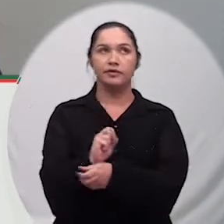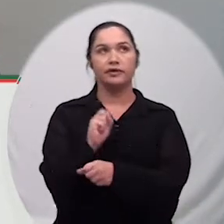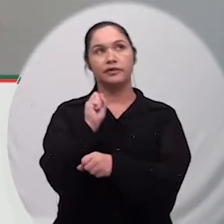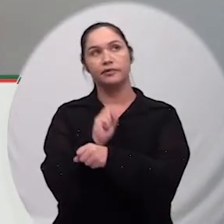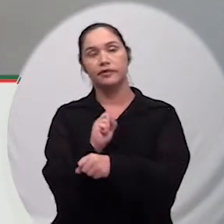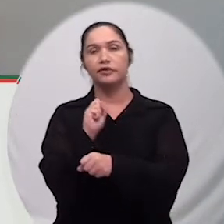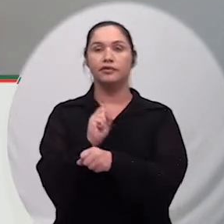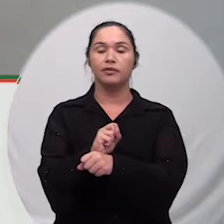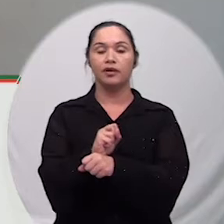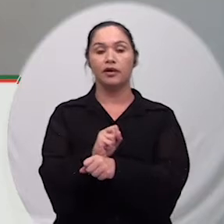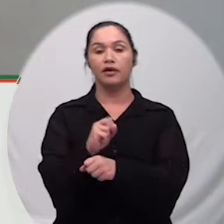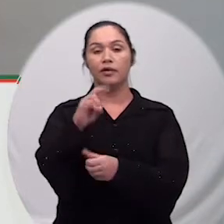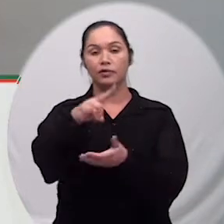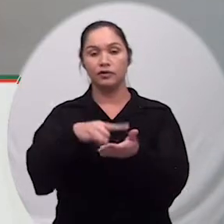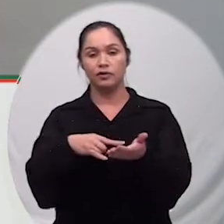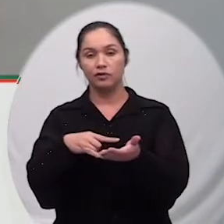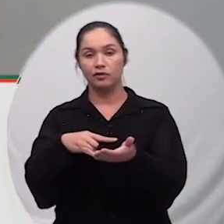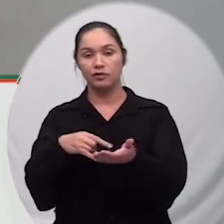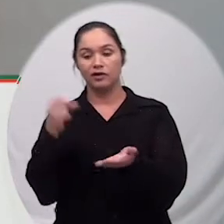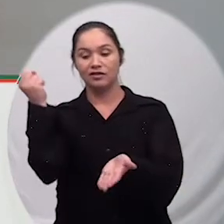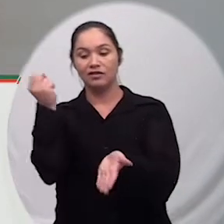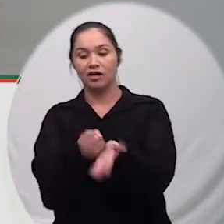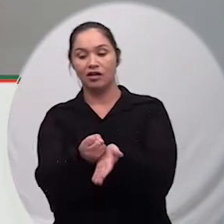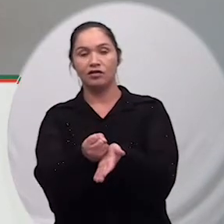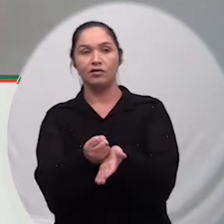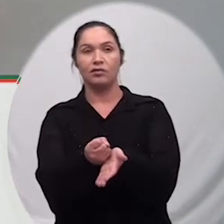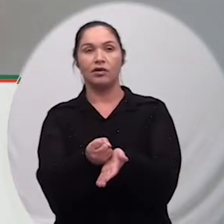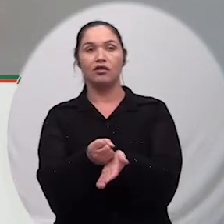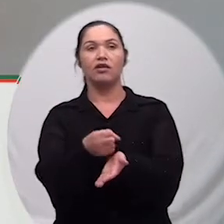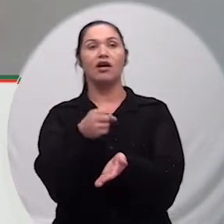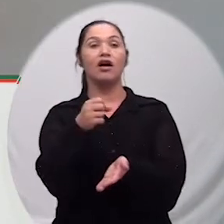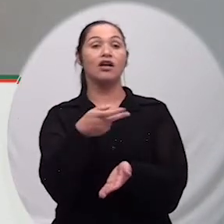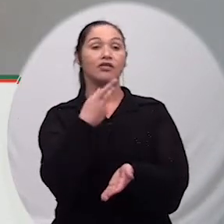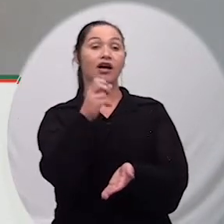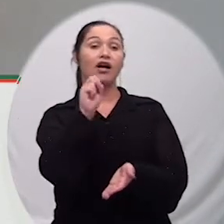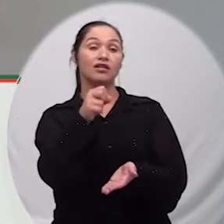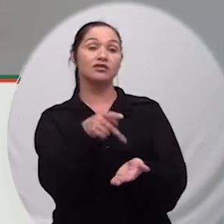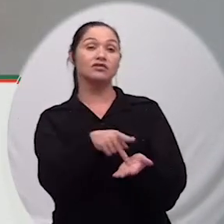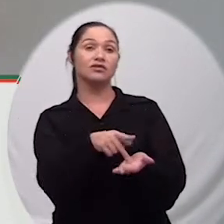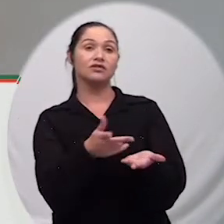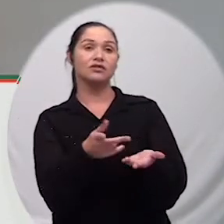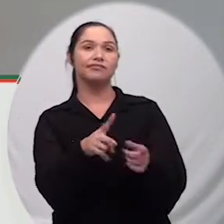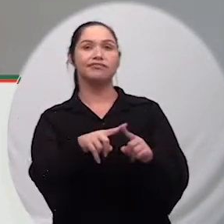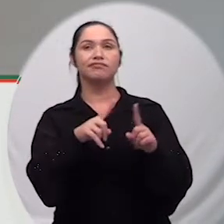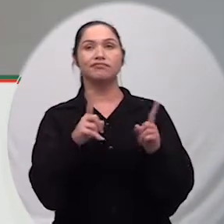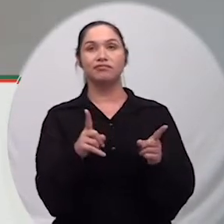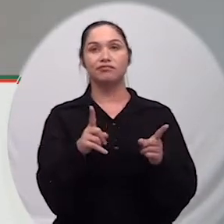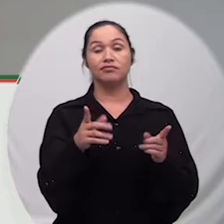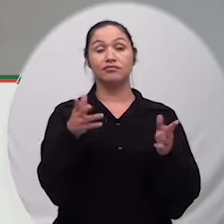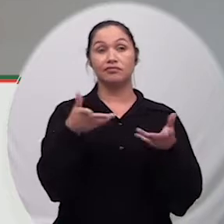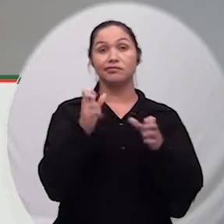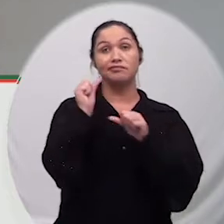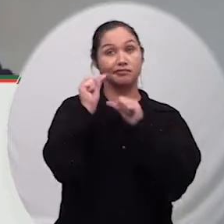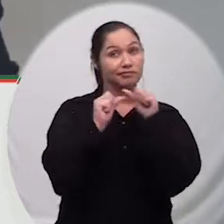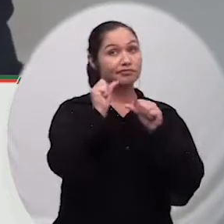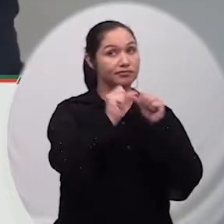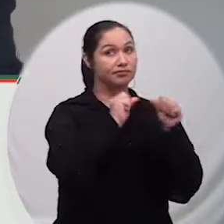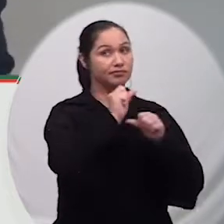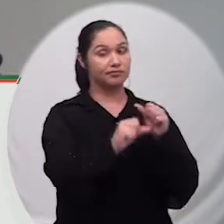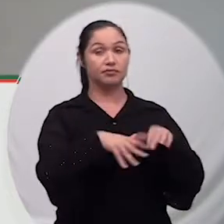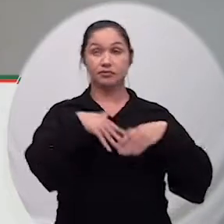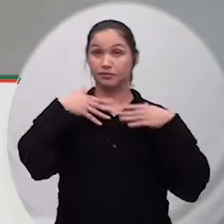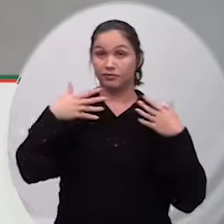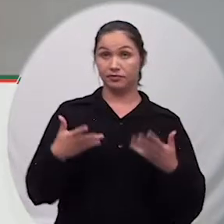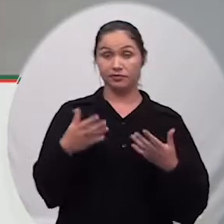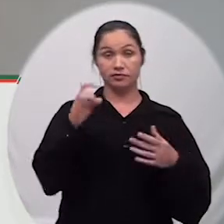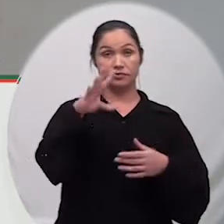para autenticar, né? Só para ali olhar para você e autenticar que é verdadeiro. Mas os tempos são outros, né? Só